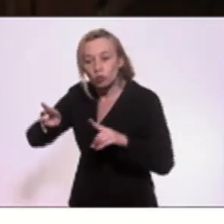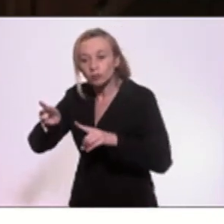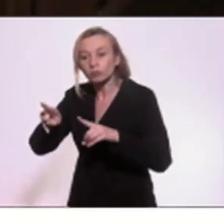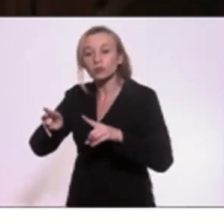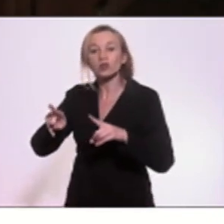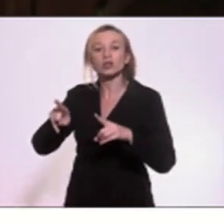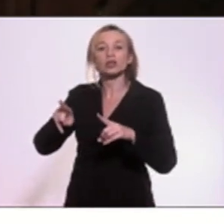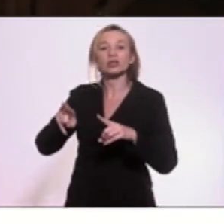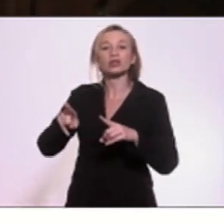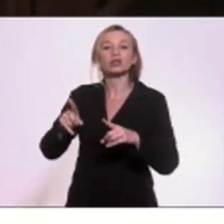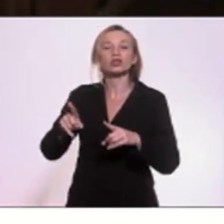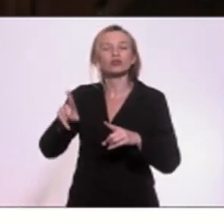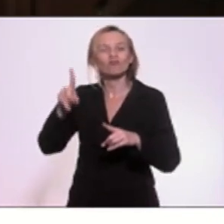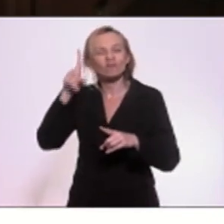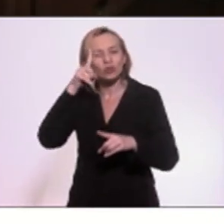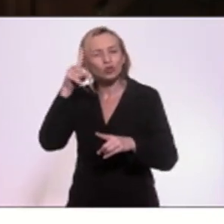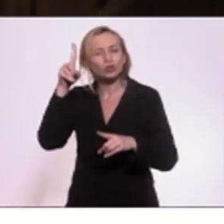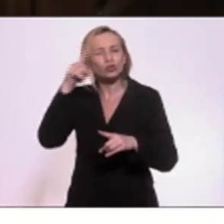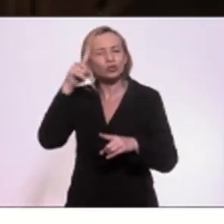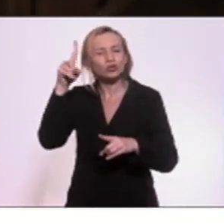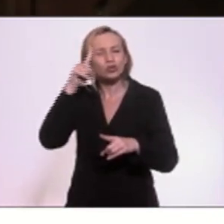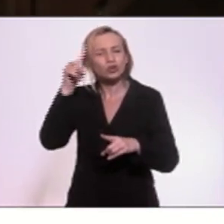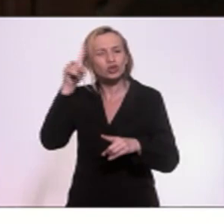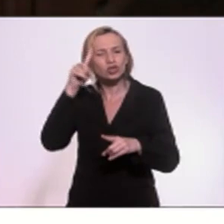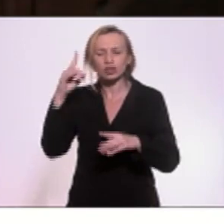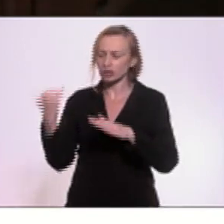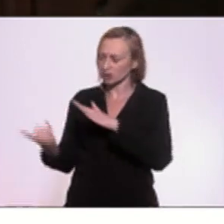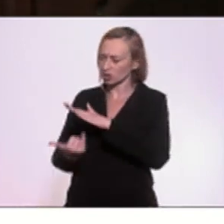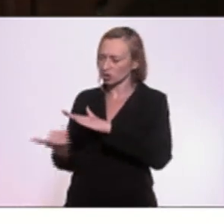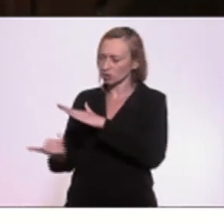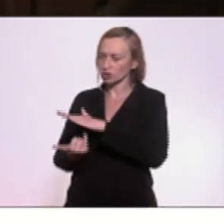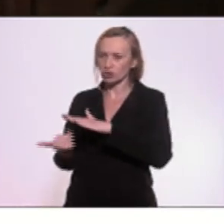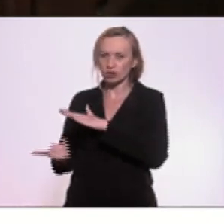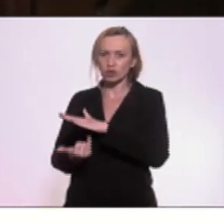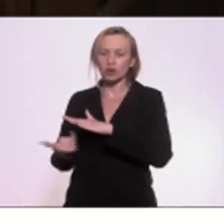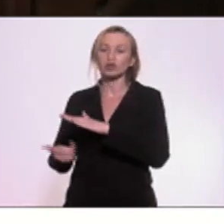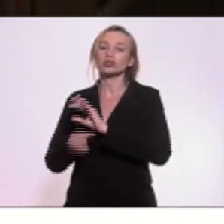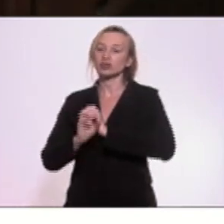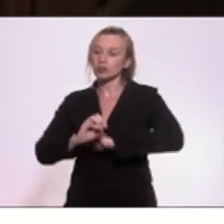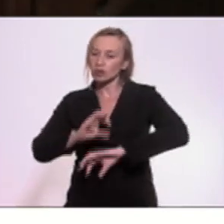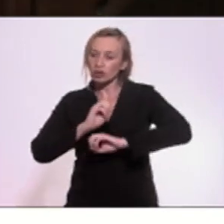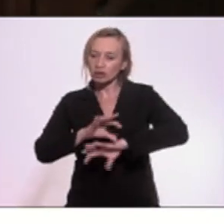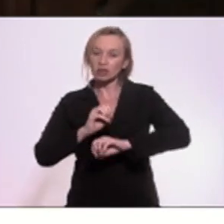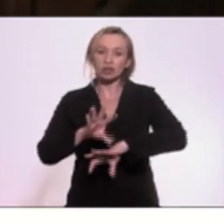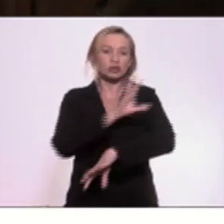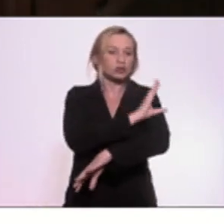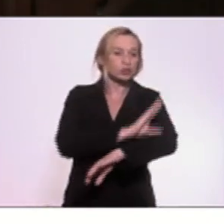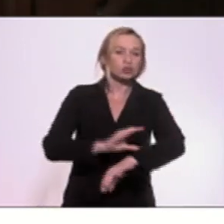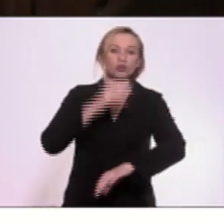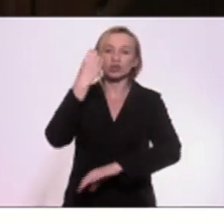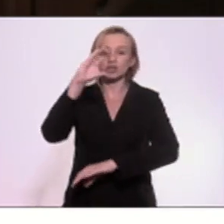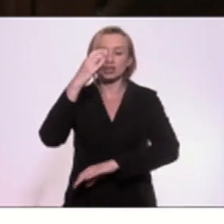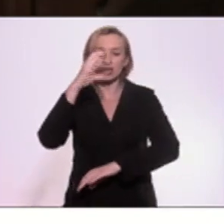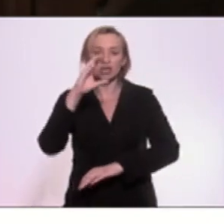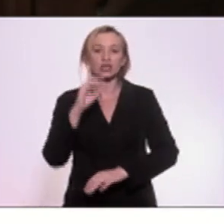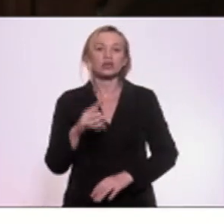afronta diariamente instituições, Eliomar, de educação, de cultura, de ciência, como debatíamos na Comissão de